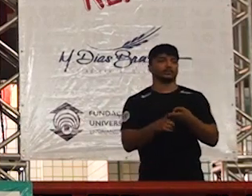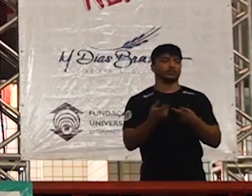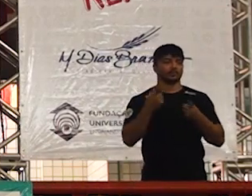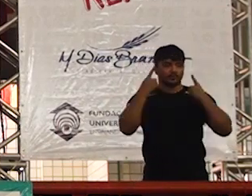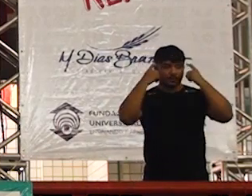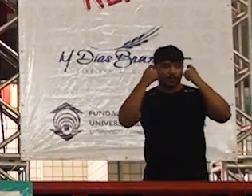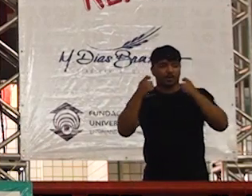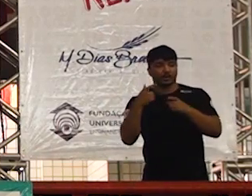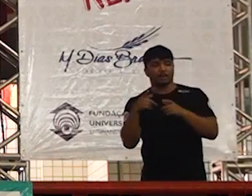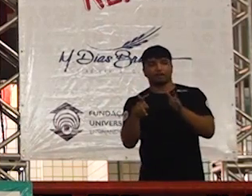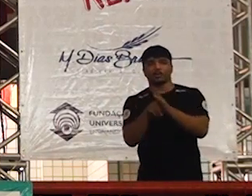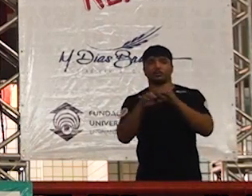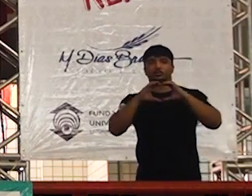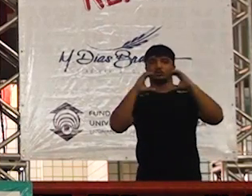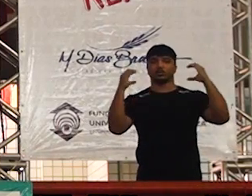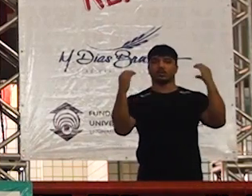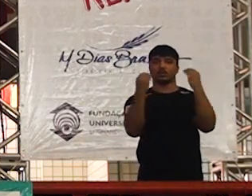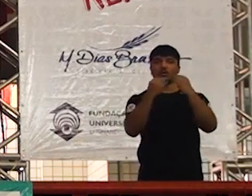em estádios,